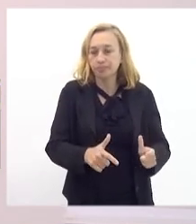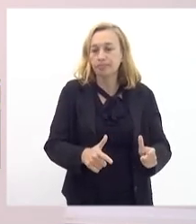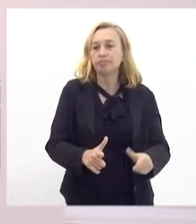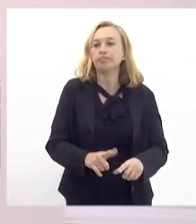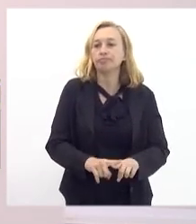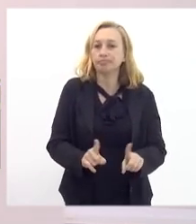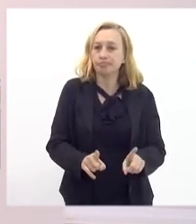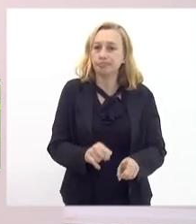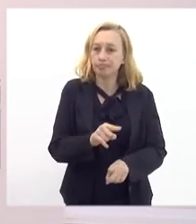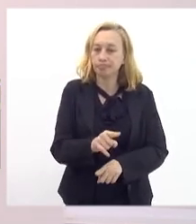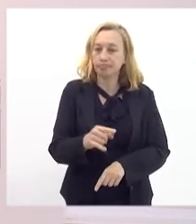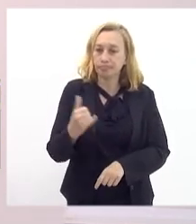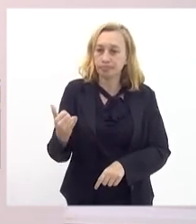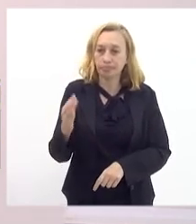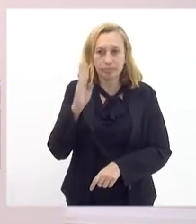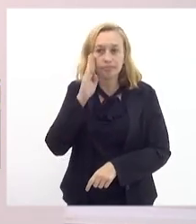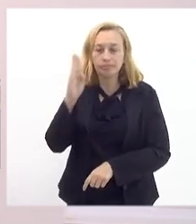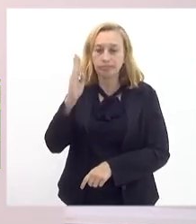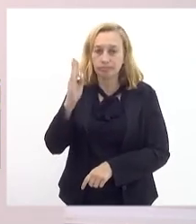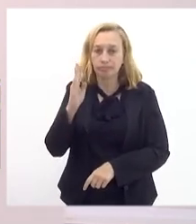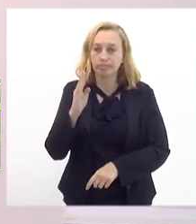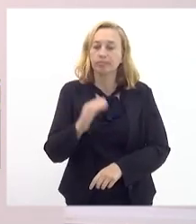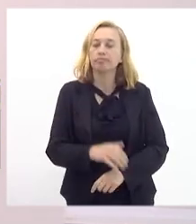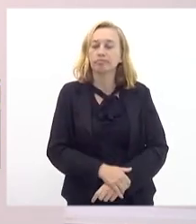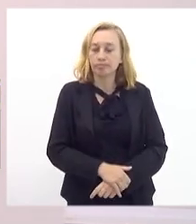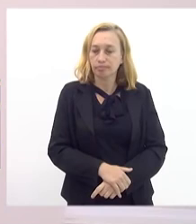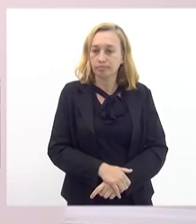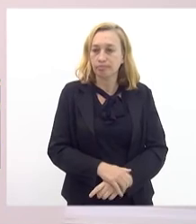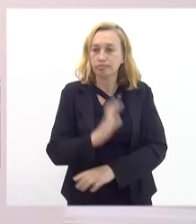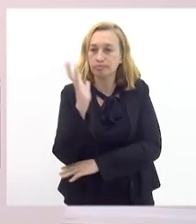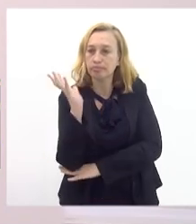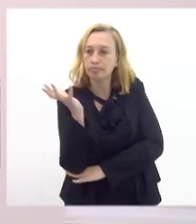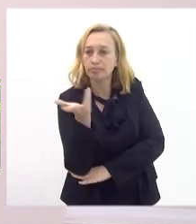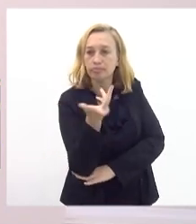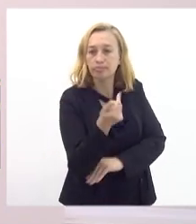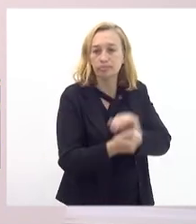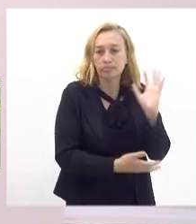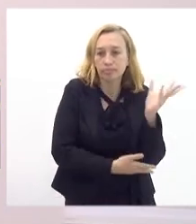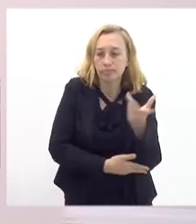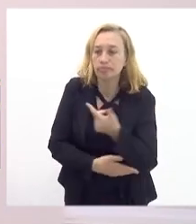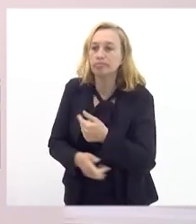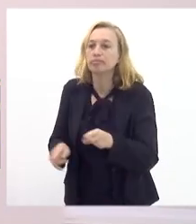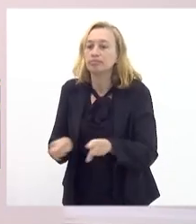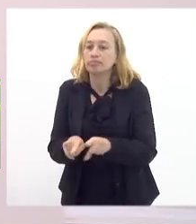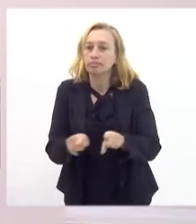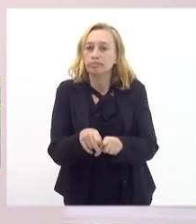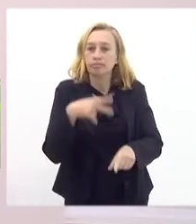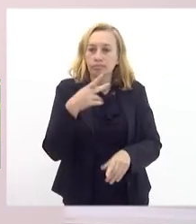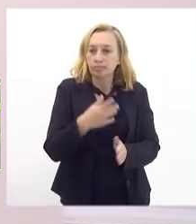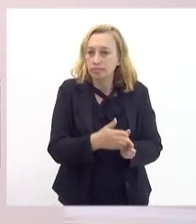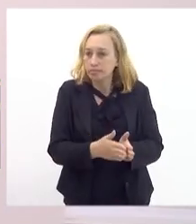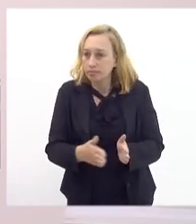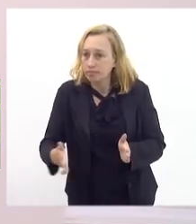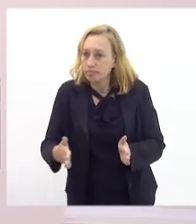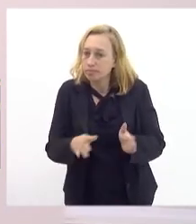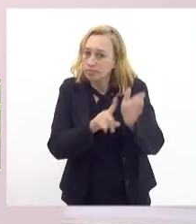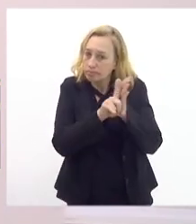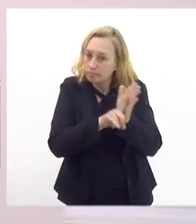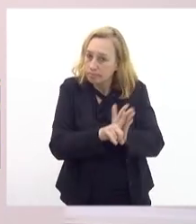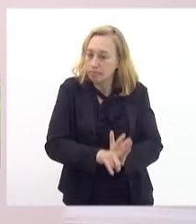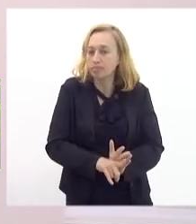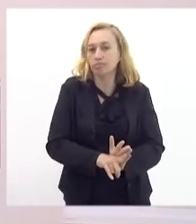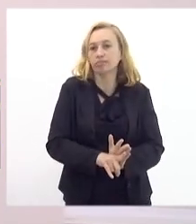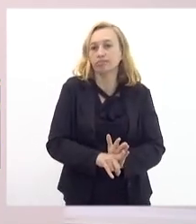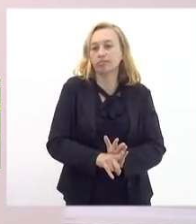mas que essa era de fato a mais viável ambientalmente Vale ressaltar que o processo está em análise ainda